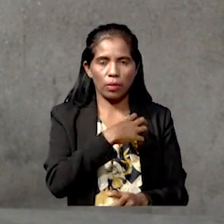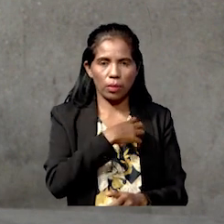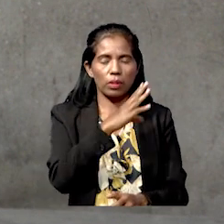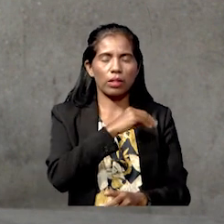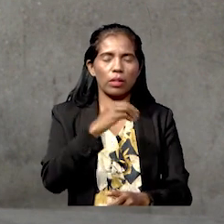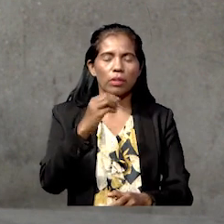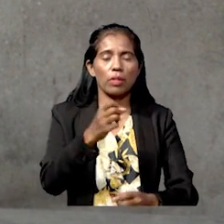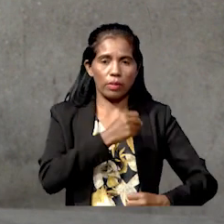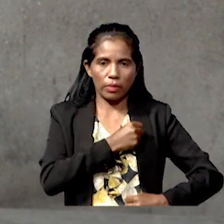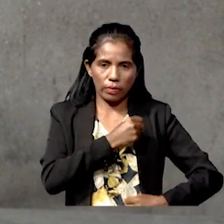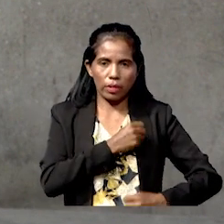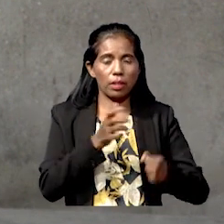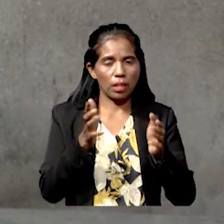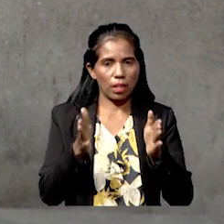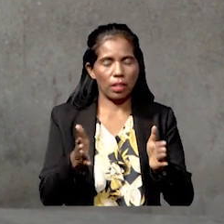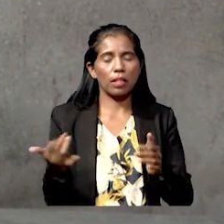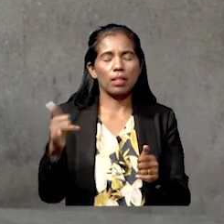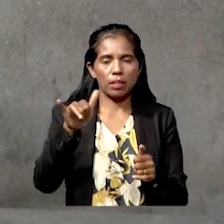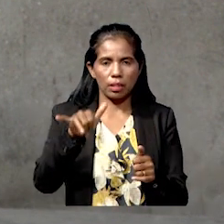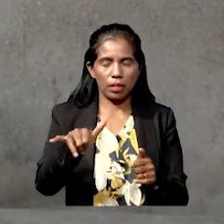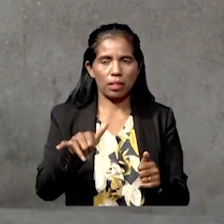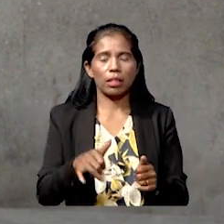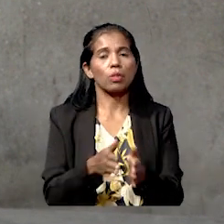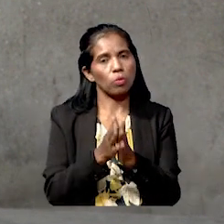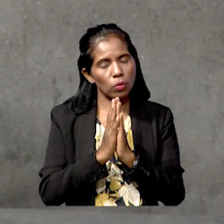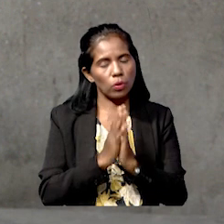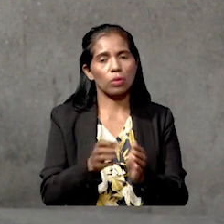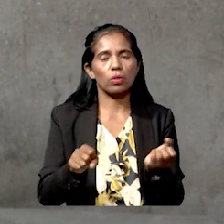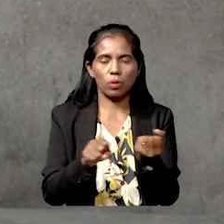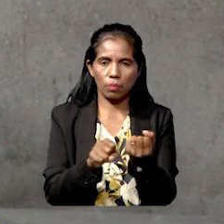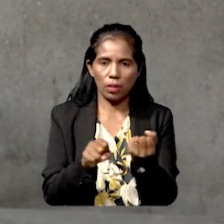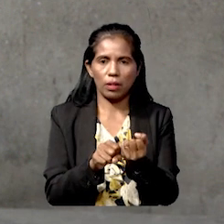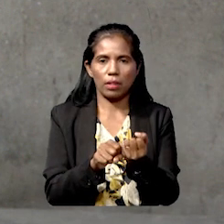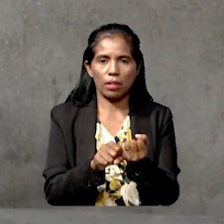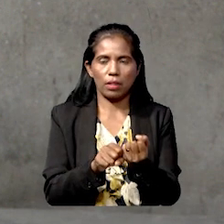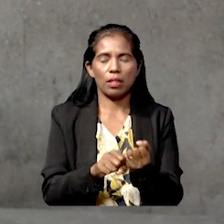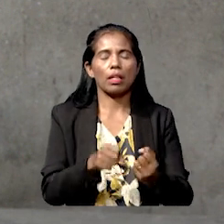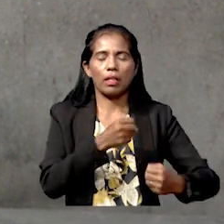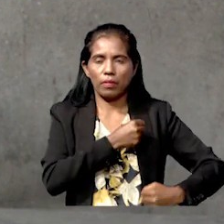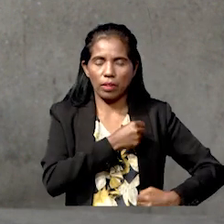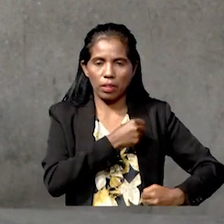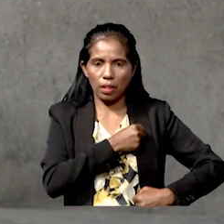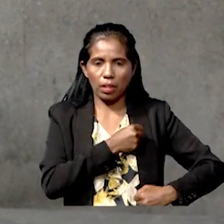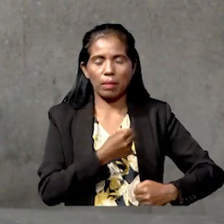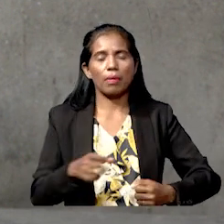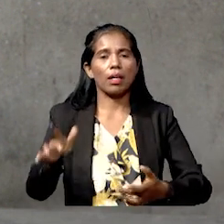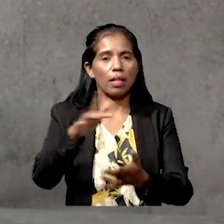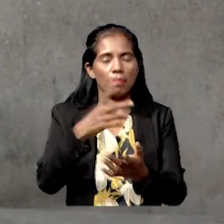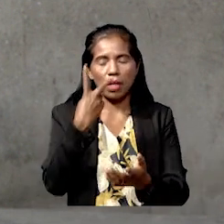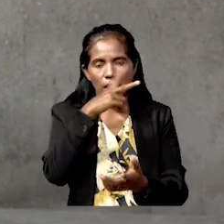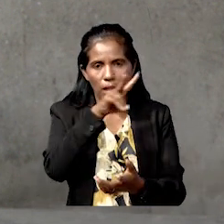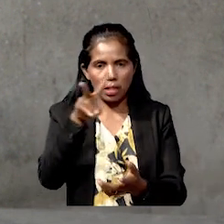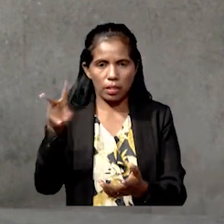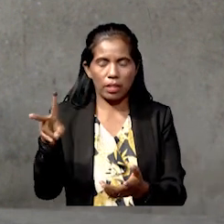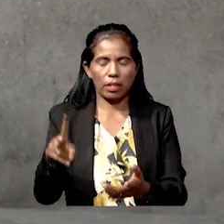FFDTL, quando se era russo apoio, né? FDTL ralou patrulha, barraco. Mas